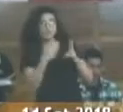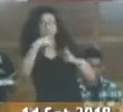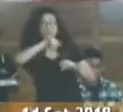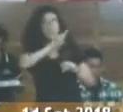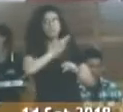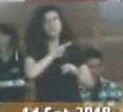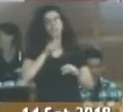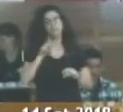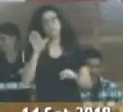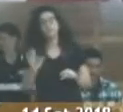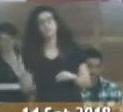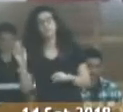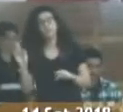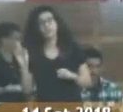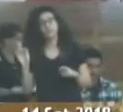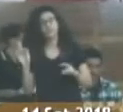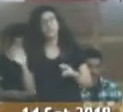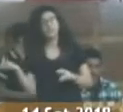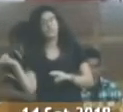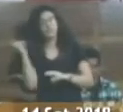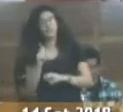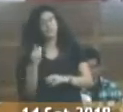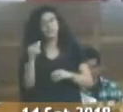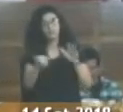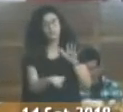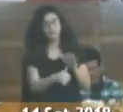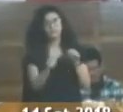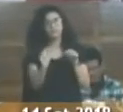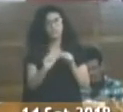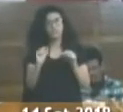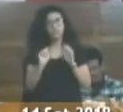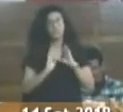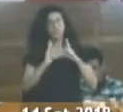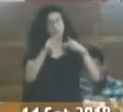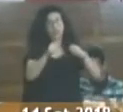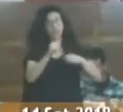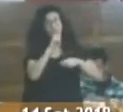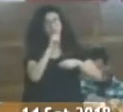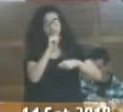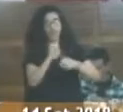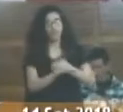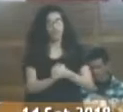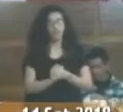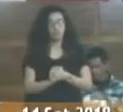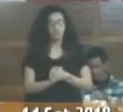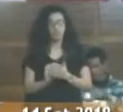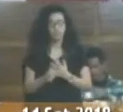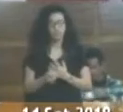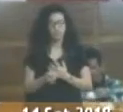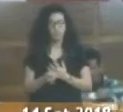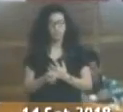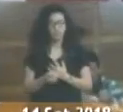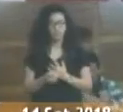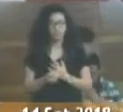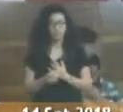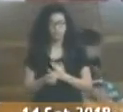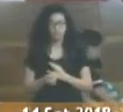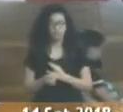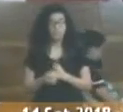Público e conseguimos que a eletronuclear fizesse o saneamento no moldes de saneamento ecológico nas